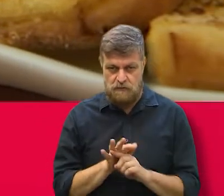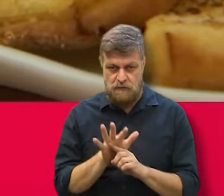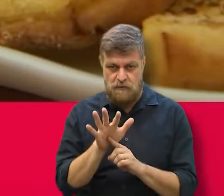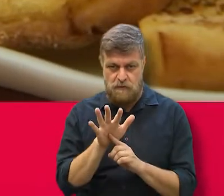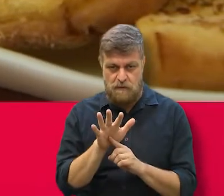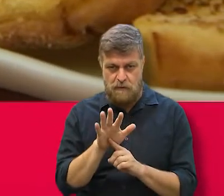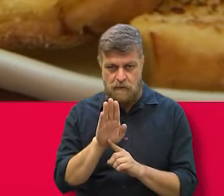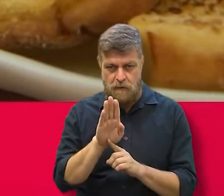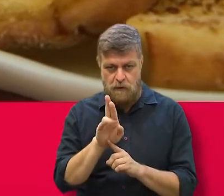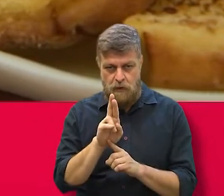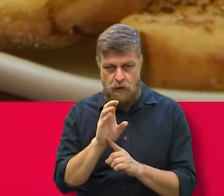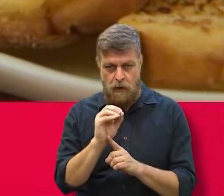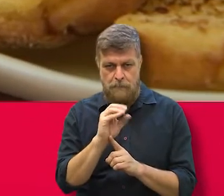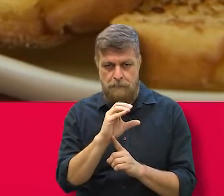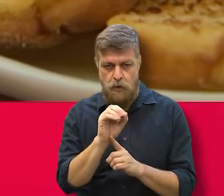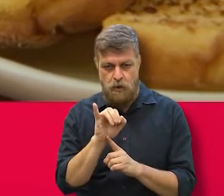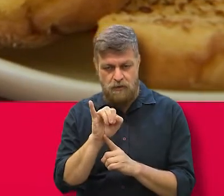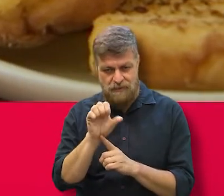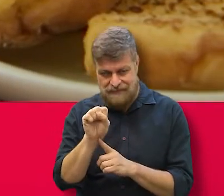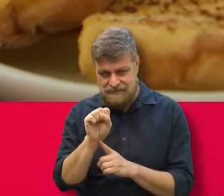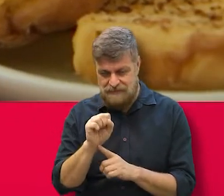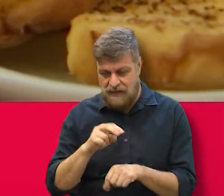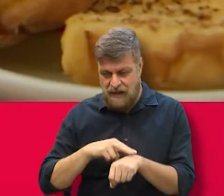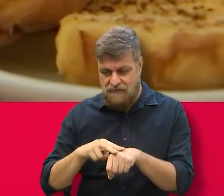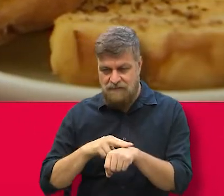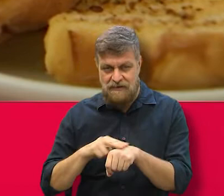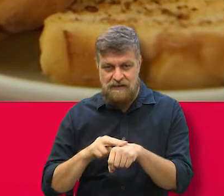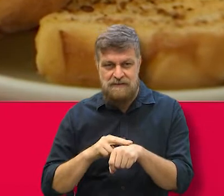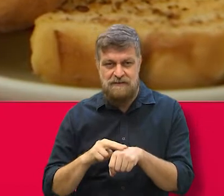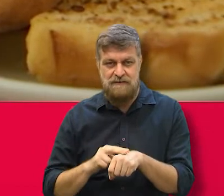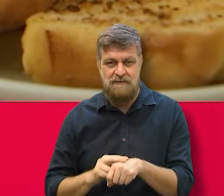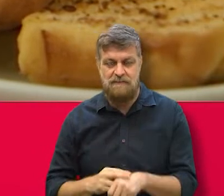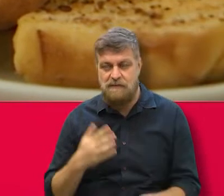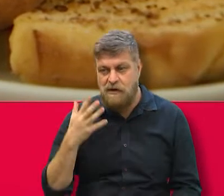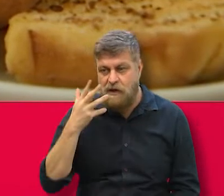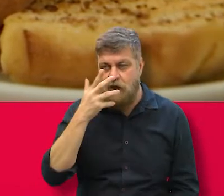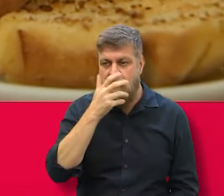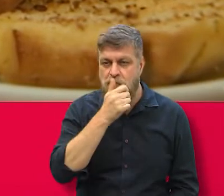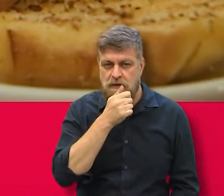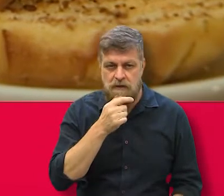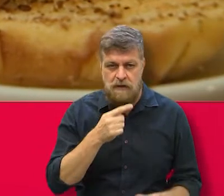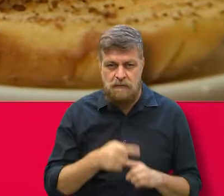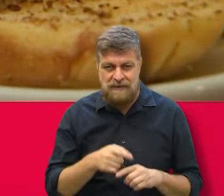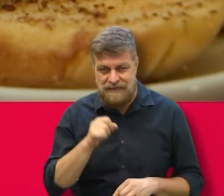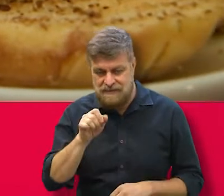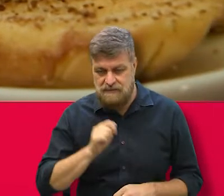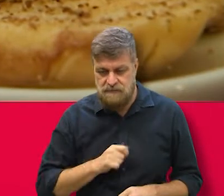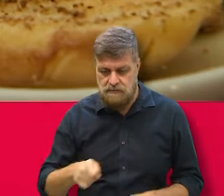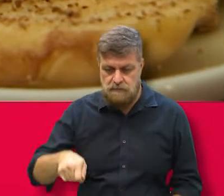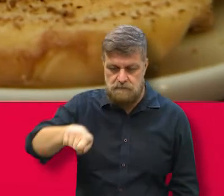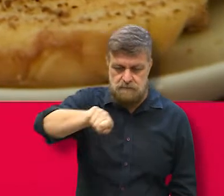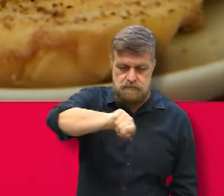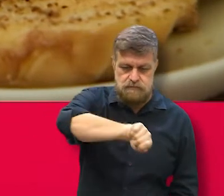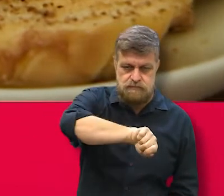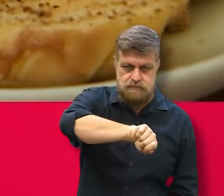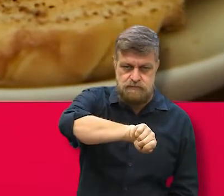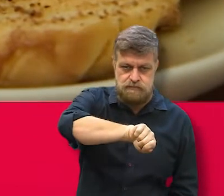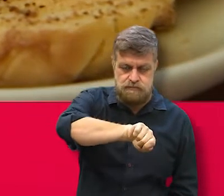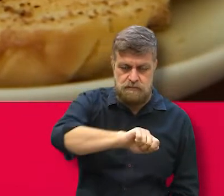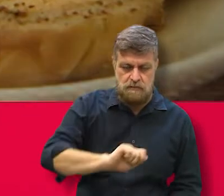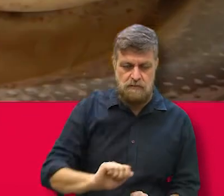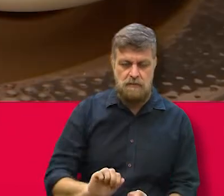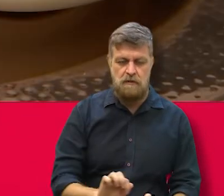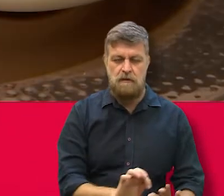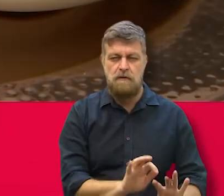brócolis. Isso. Ele fica tão verdinho, tão bonitinho. E interrompe o cozimento. Exatamente. Porque se você só escorrer,